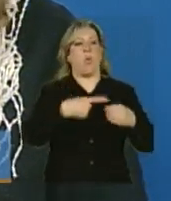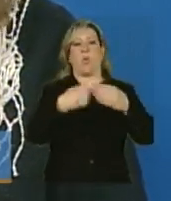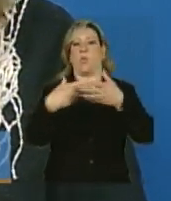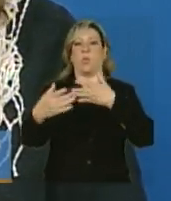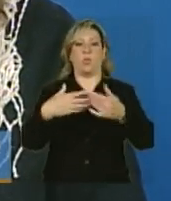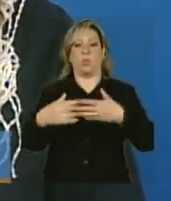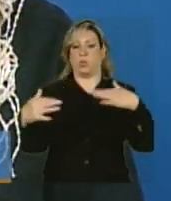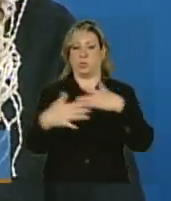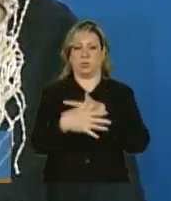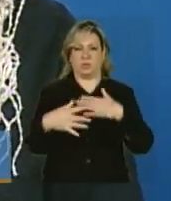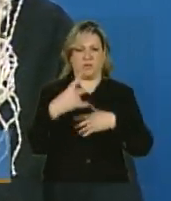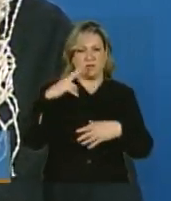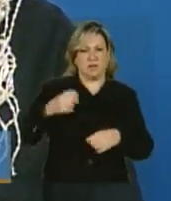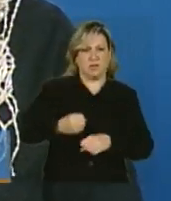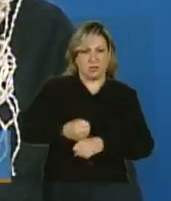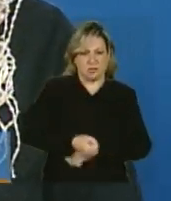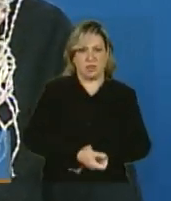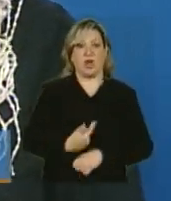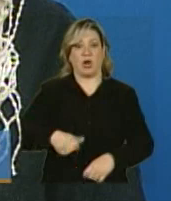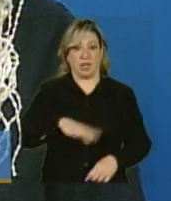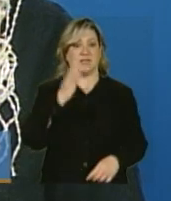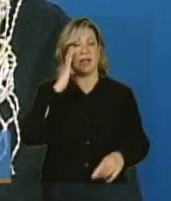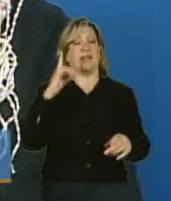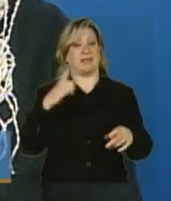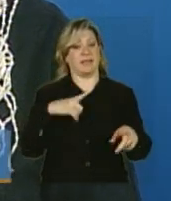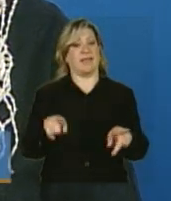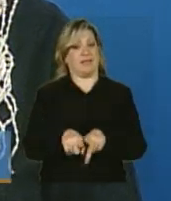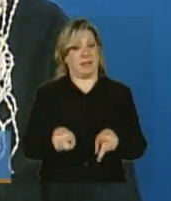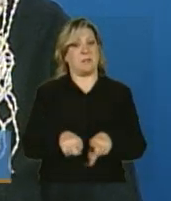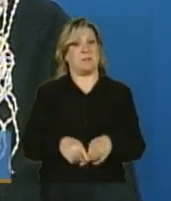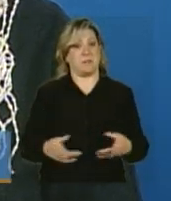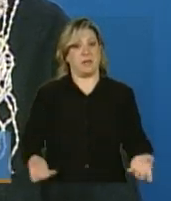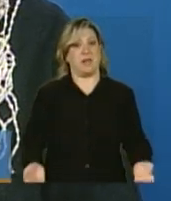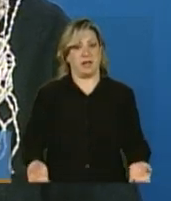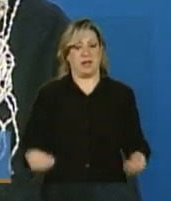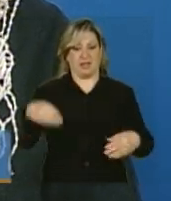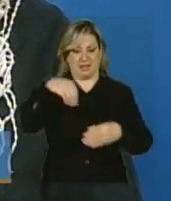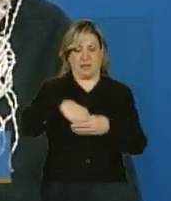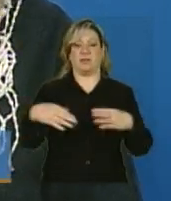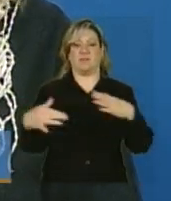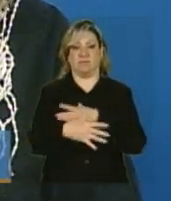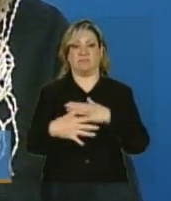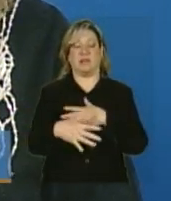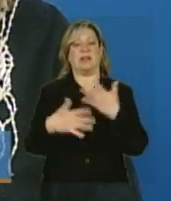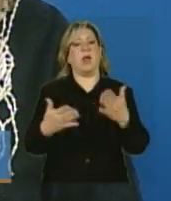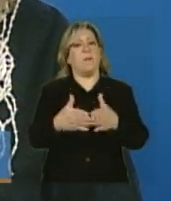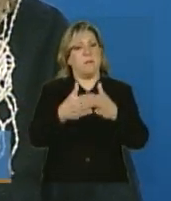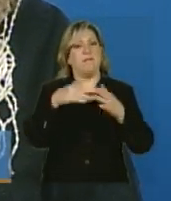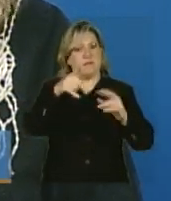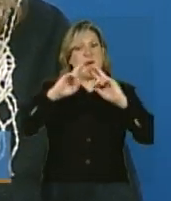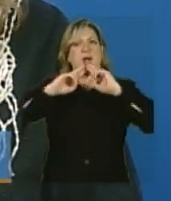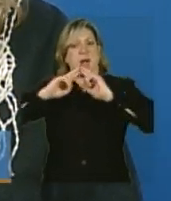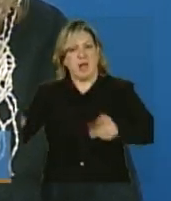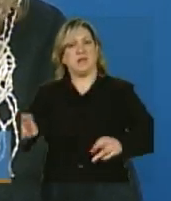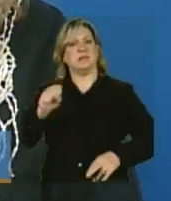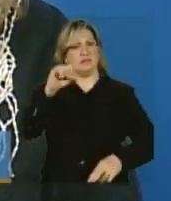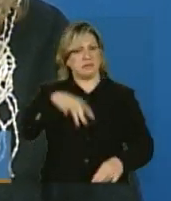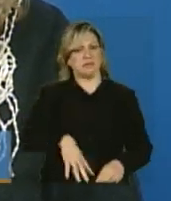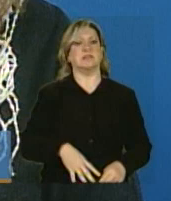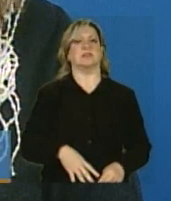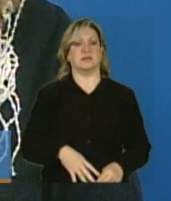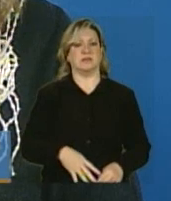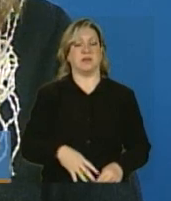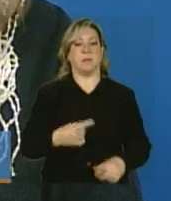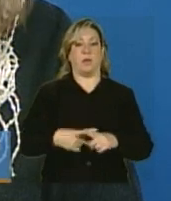mesmo no meio urbano, porque nós sabemos Que também existe? que existe também no meio urbano, por favor, denuncie, procure